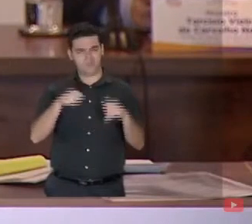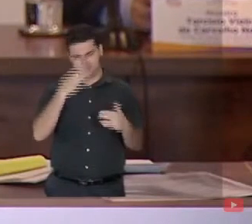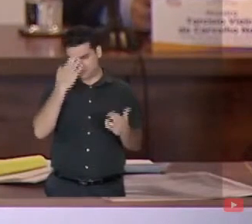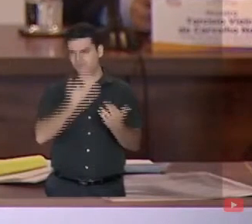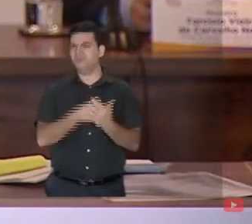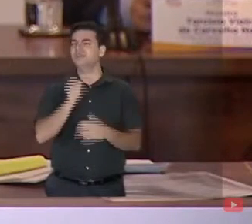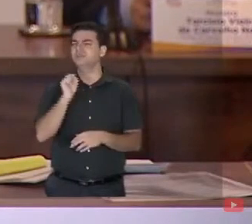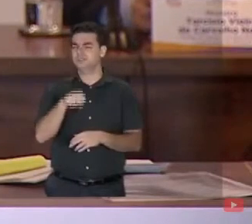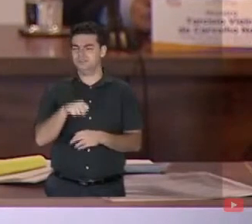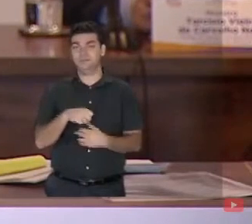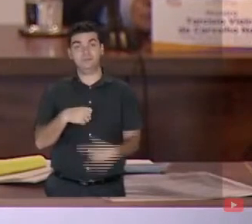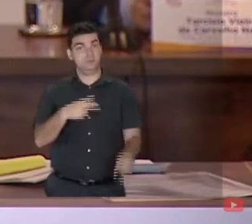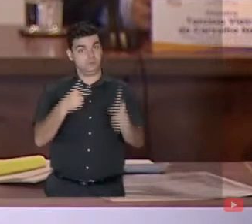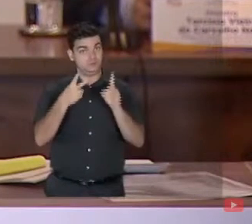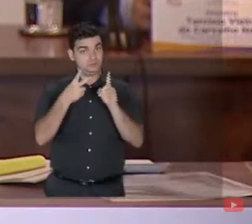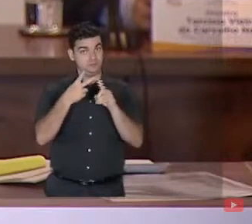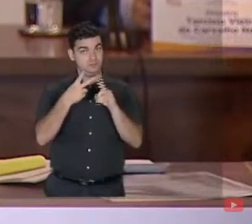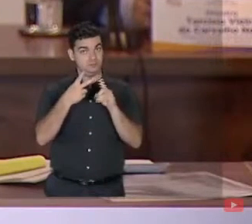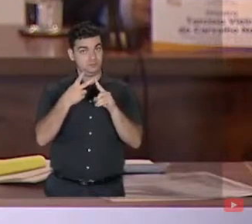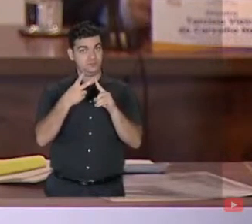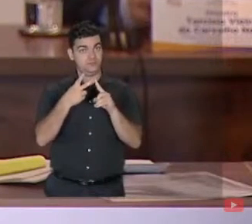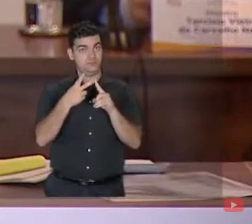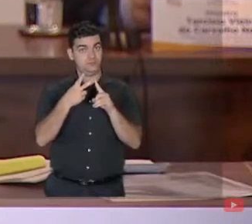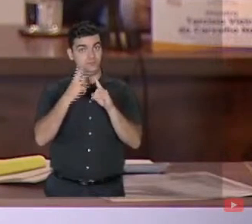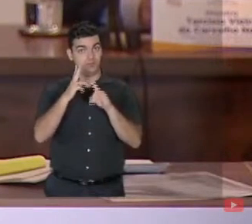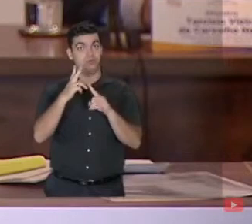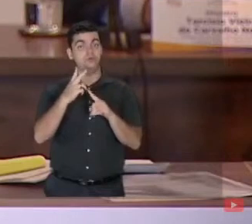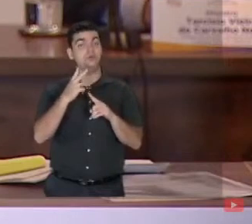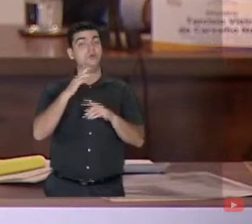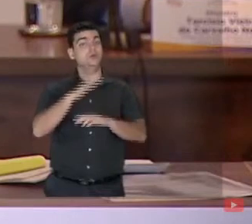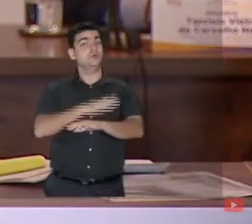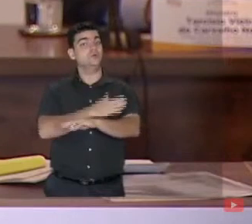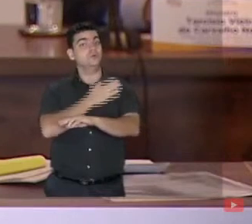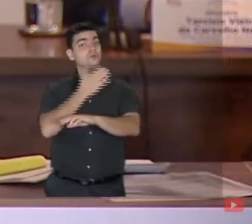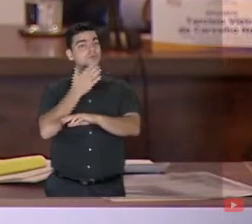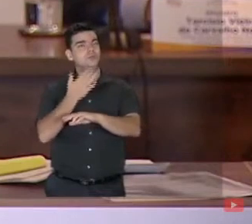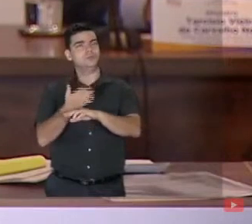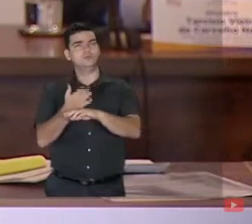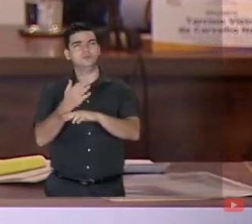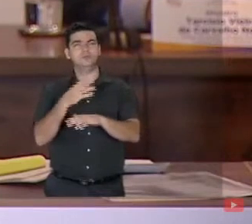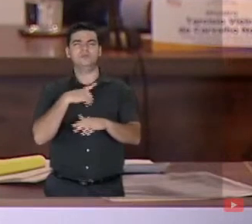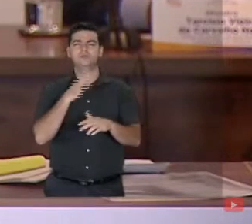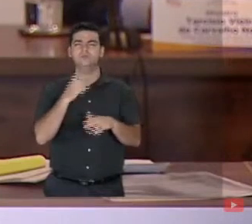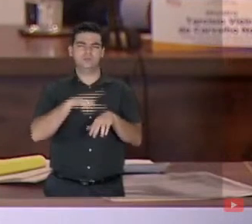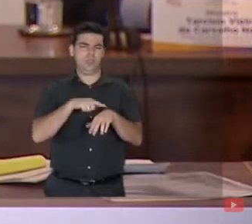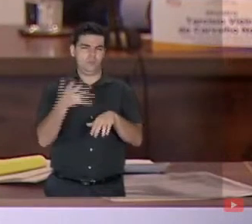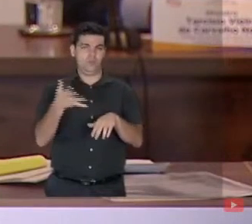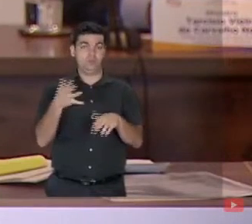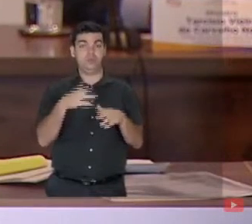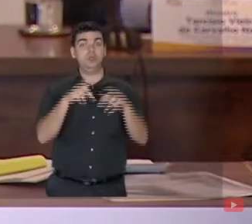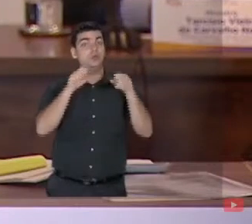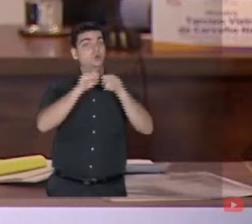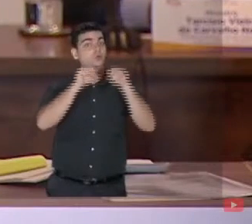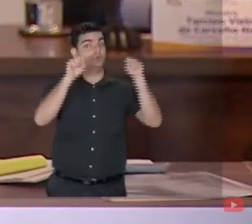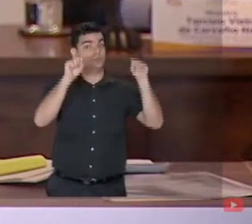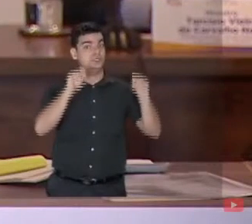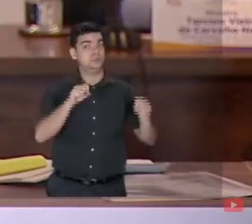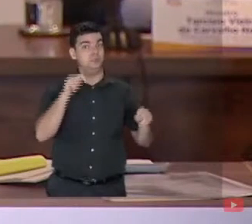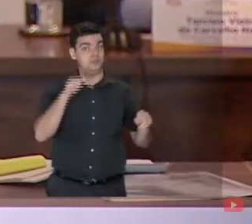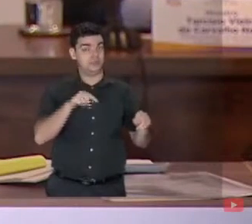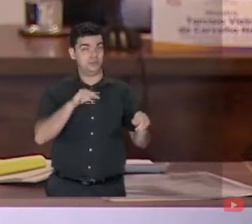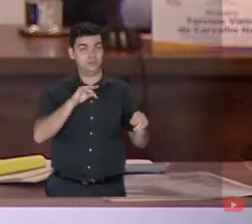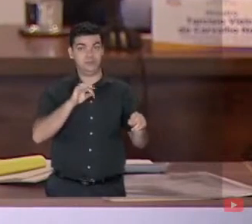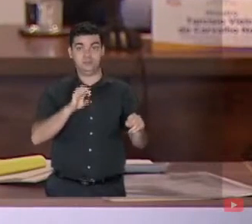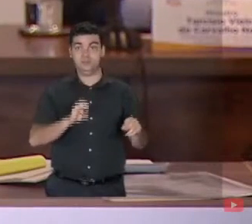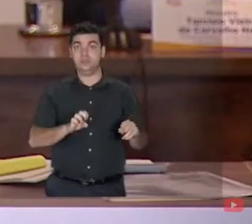A segunda informação é, ao longo do dia, por cerca de 2 horas, o sistema